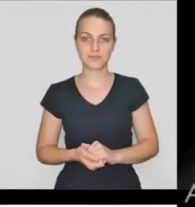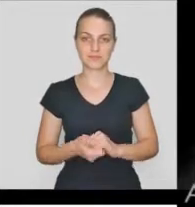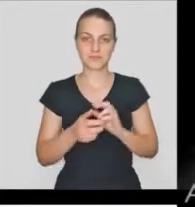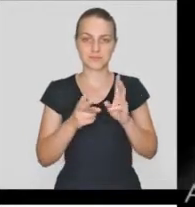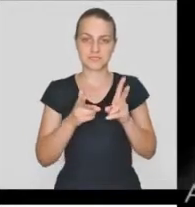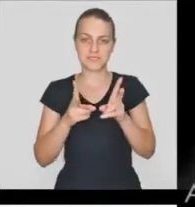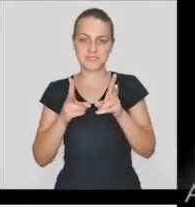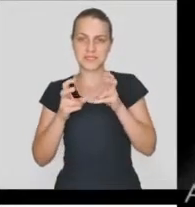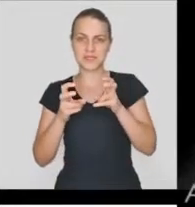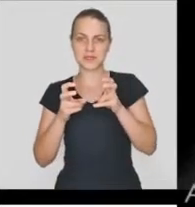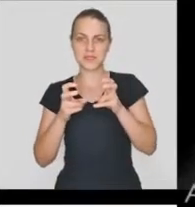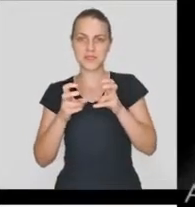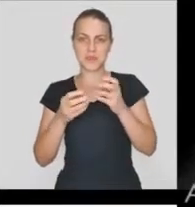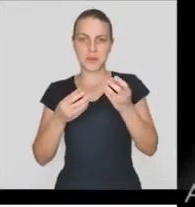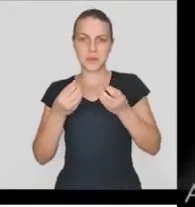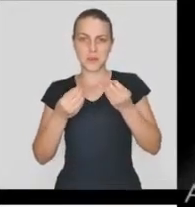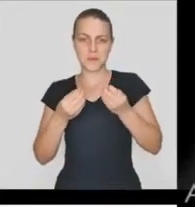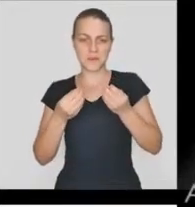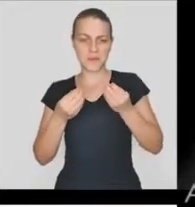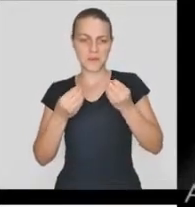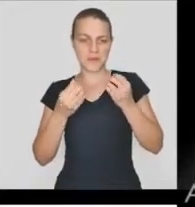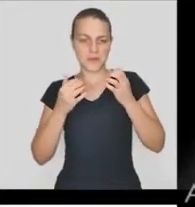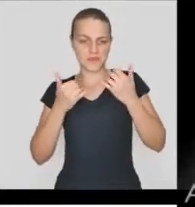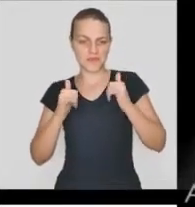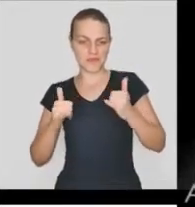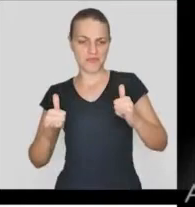Sintam quanta energia eles passam.